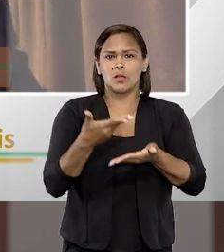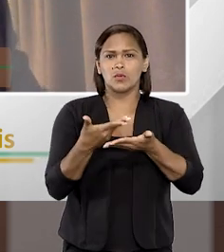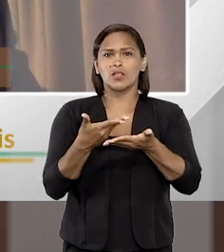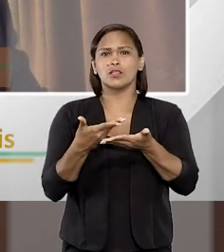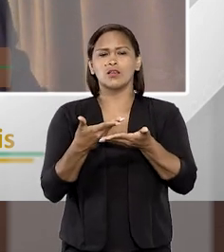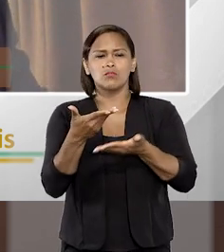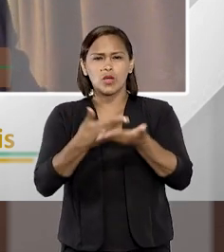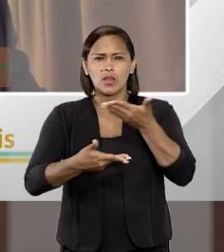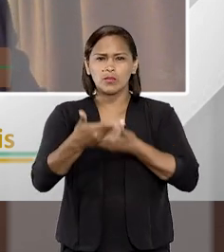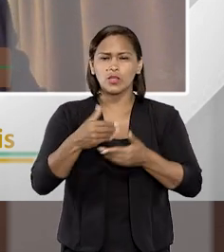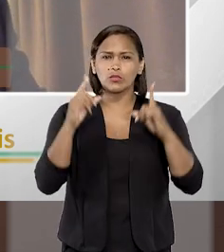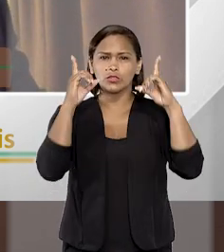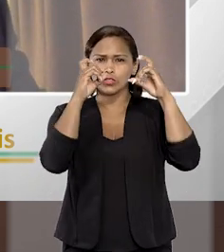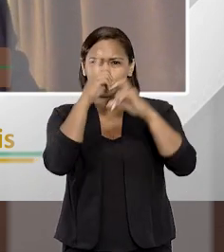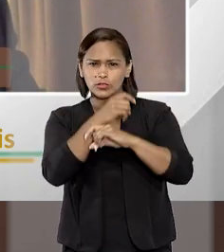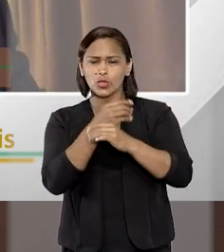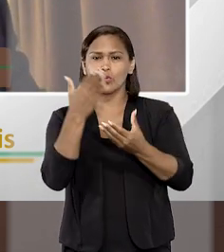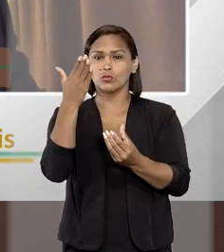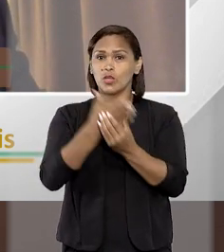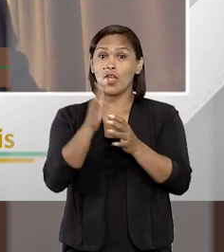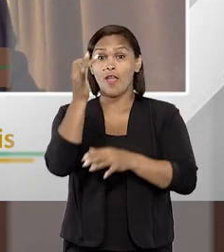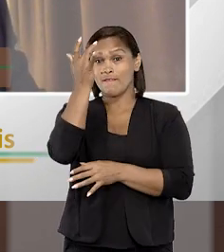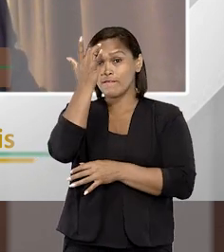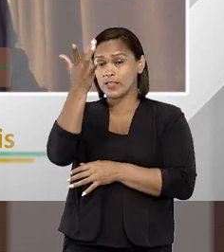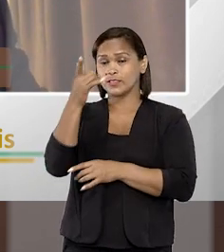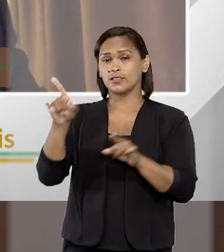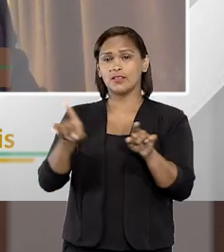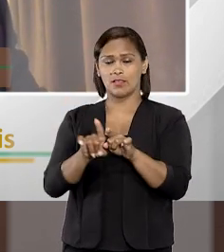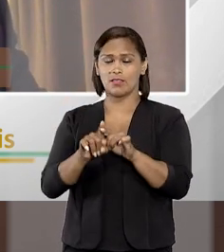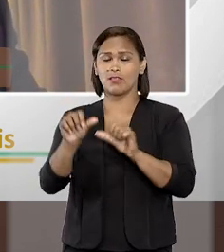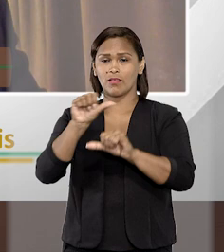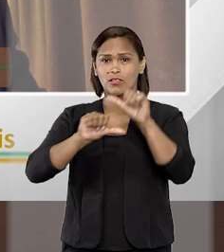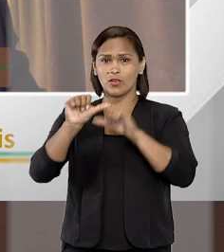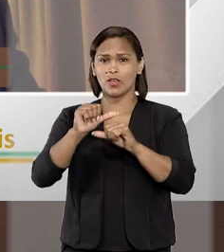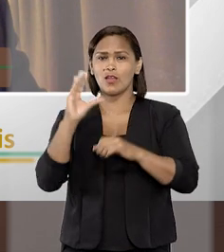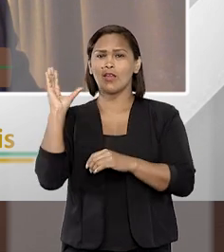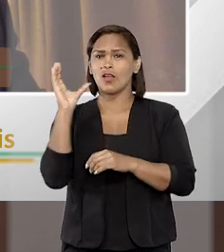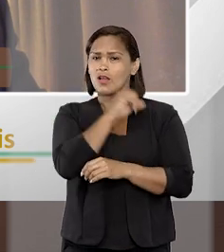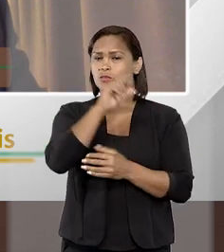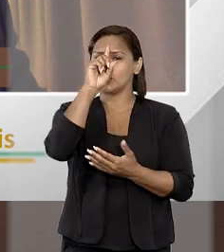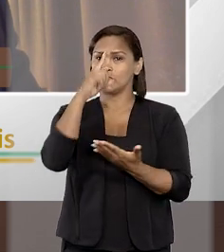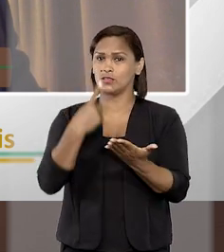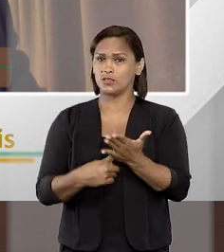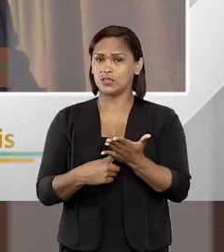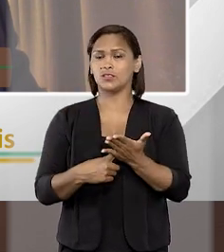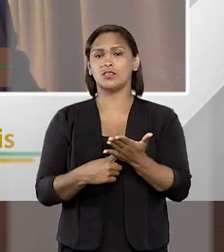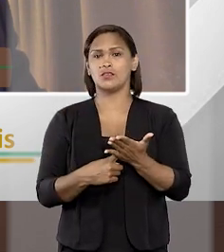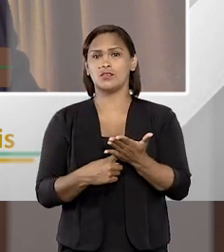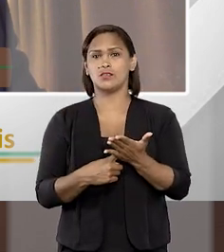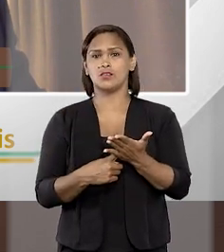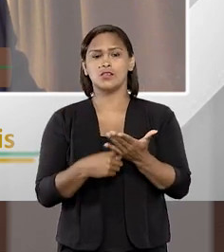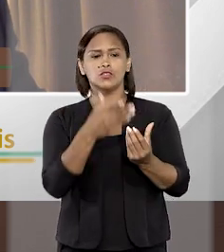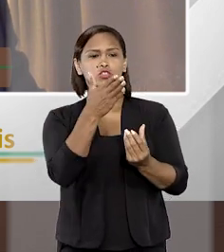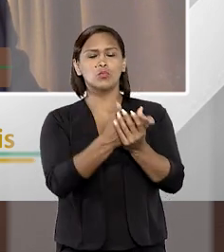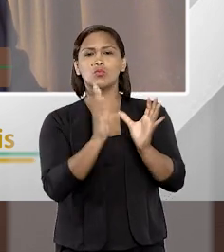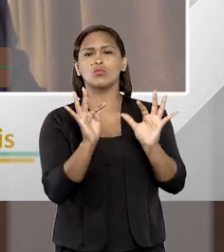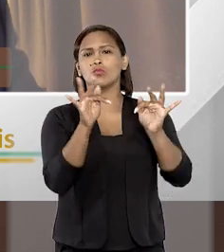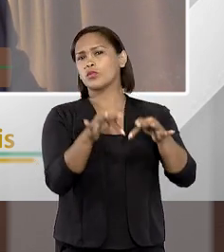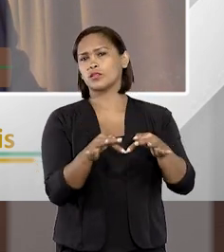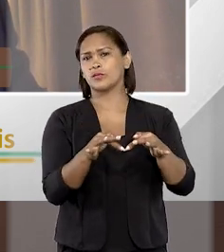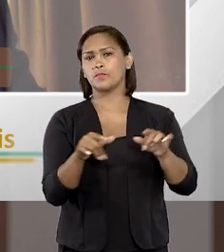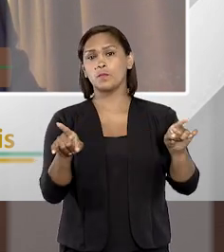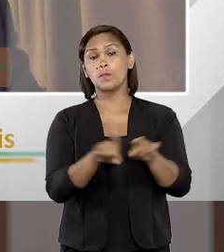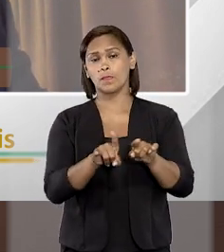burocrática dos processos facilitando portanto é uma rápida decisão sobre um caso concreto